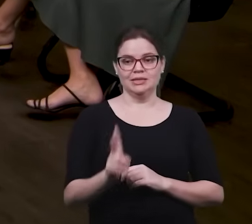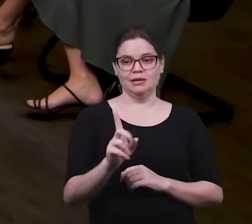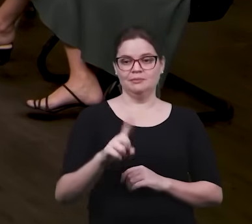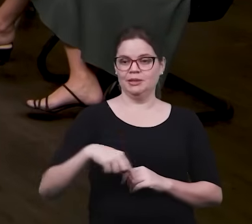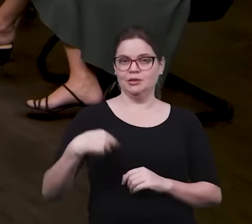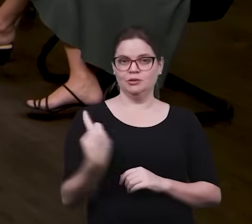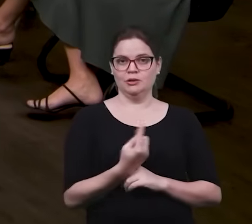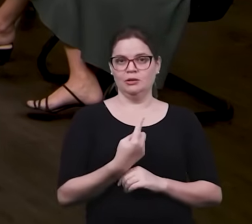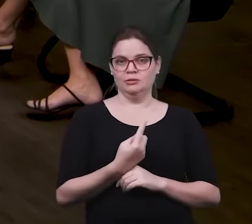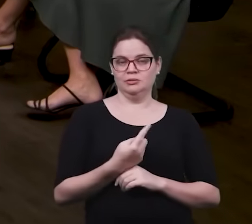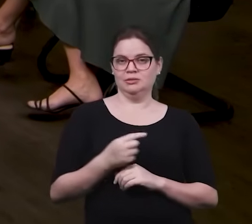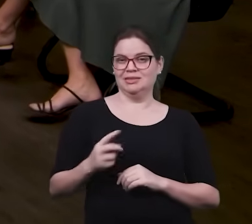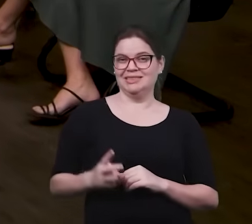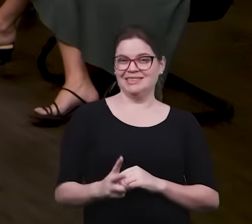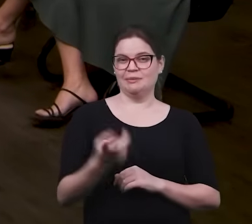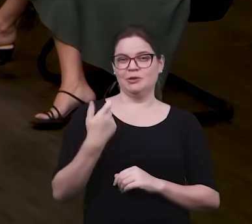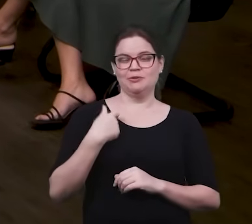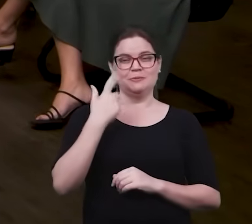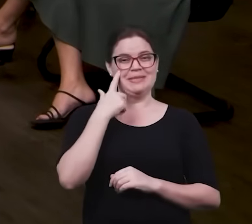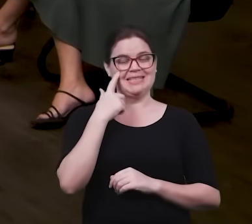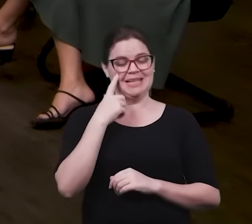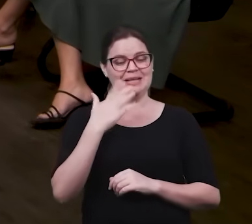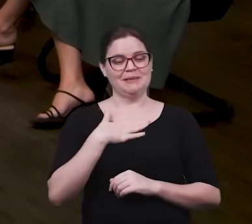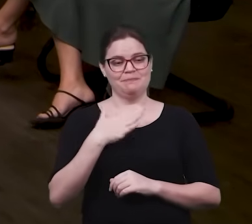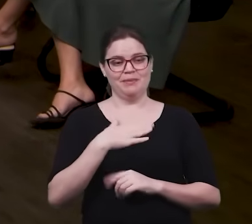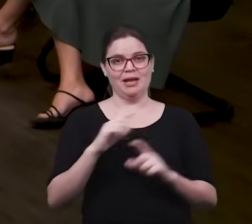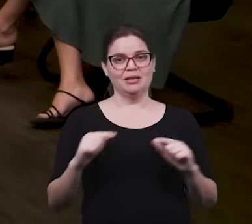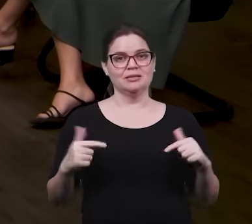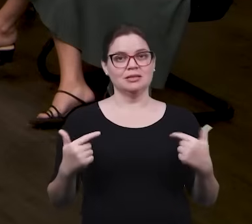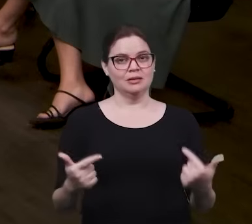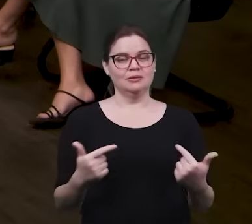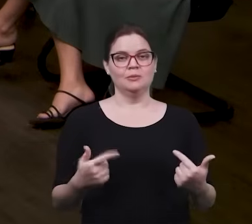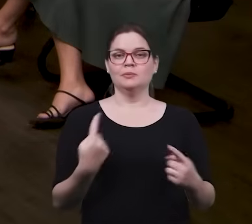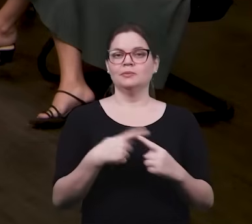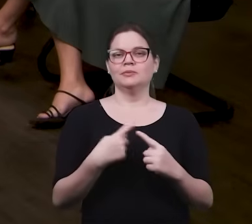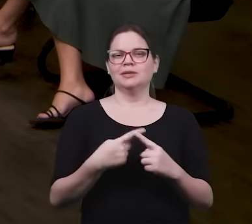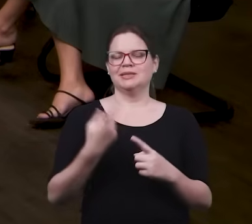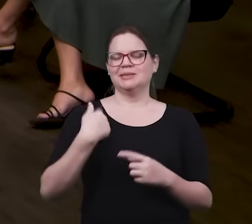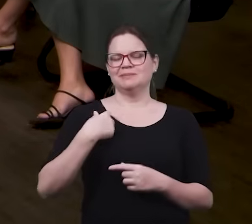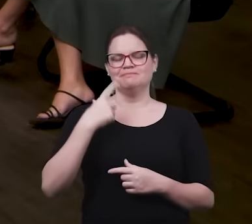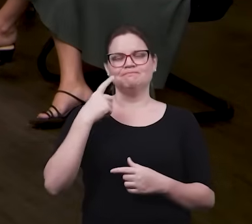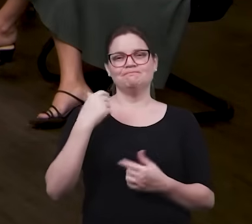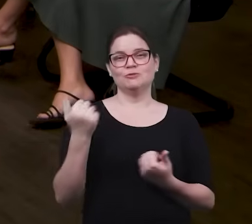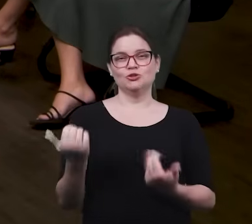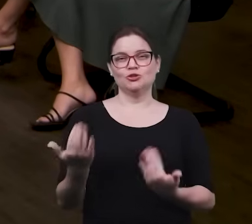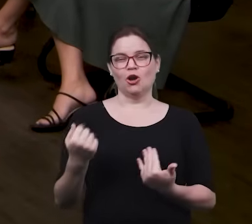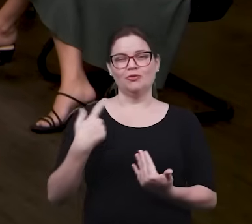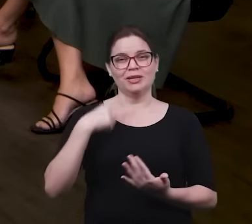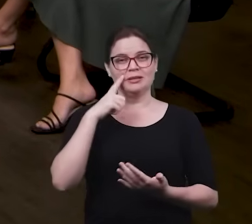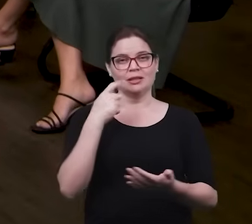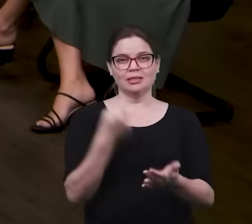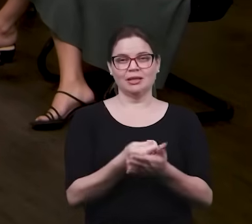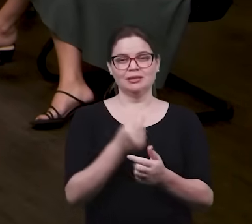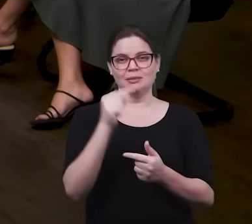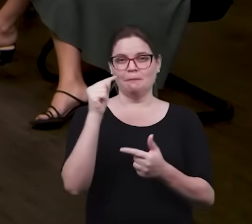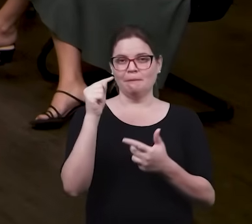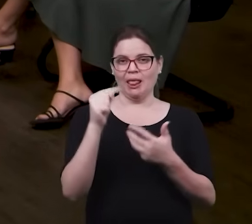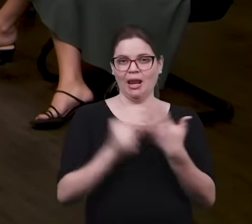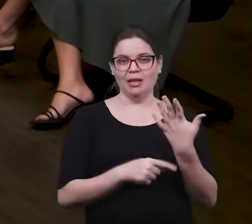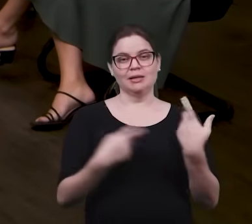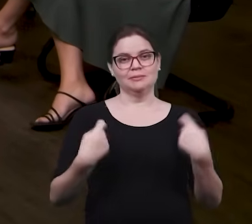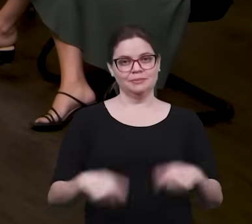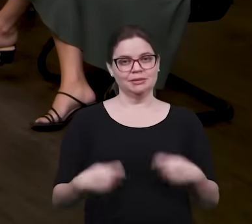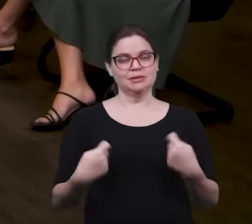que nós formos fazer algo, somente o jovem que tem muitas decisões a tomar, né? São muitas